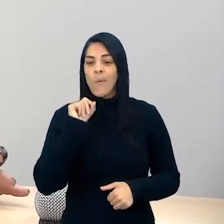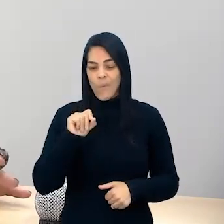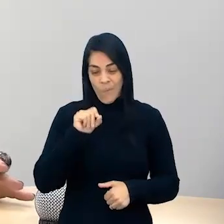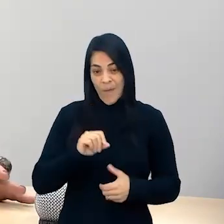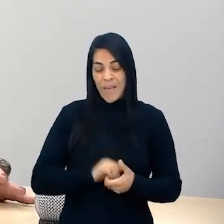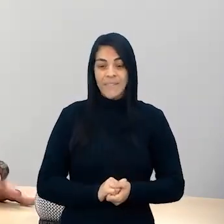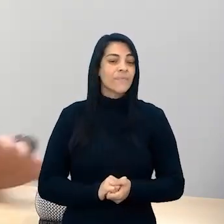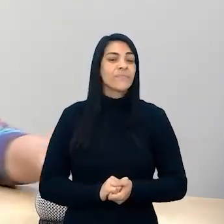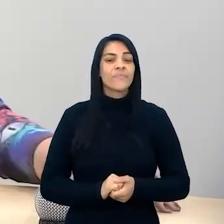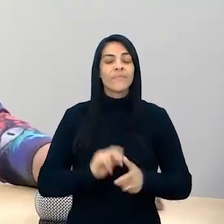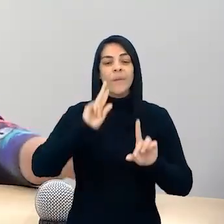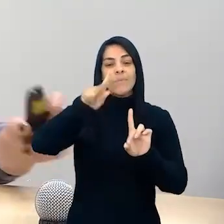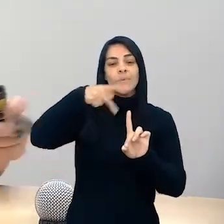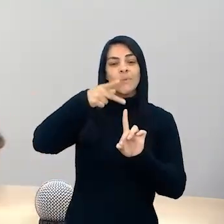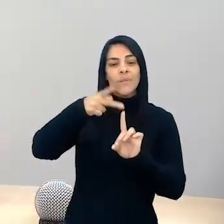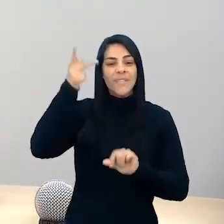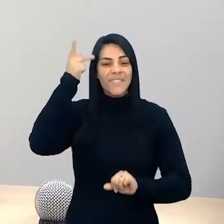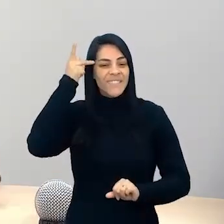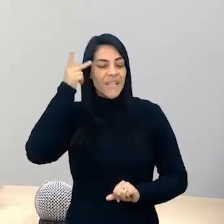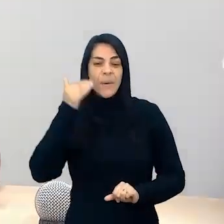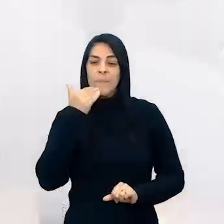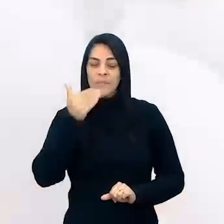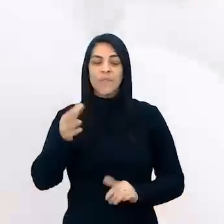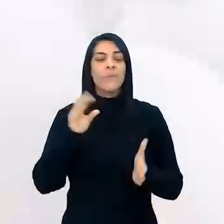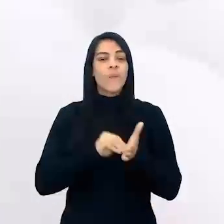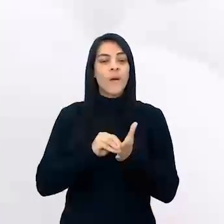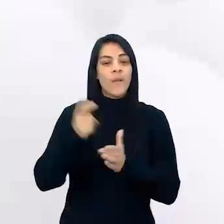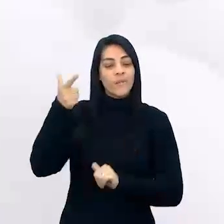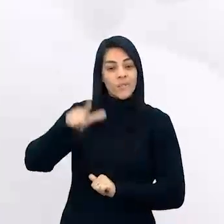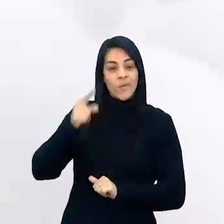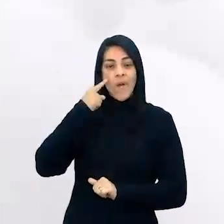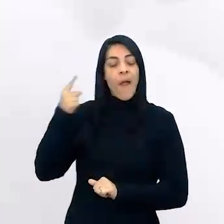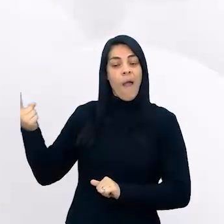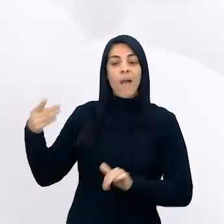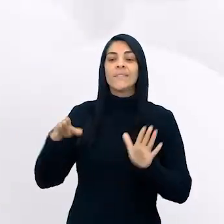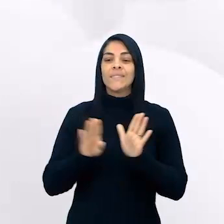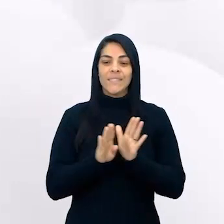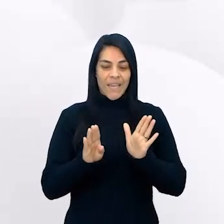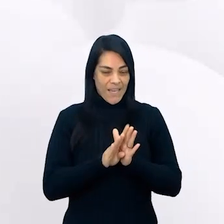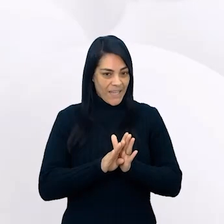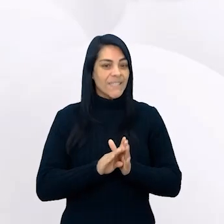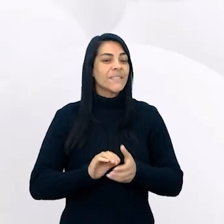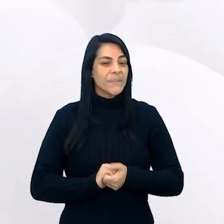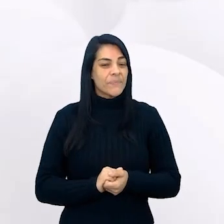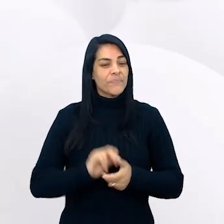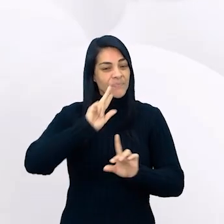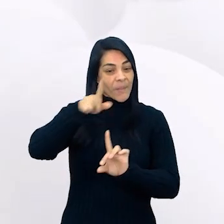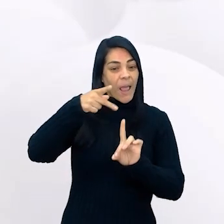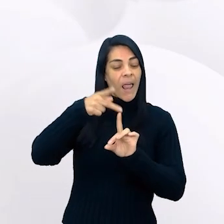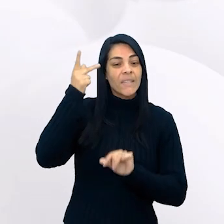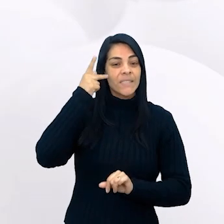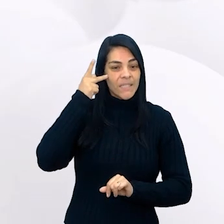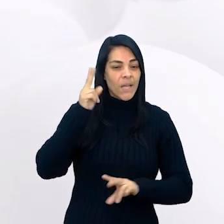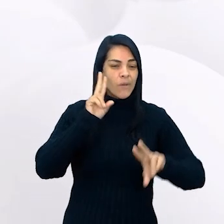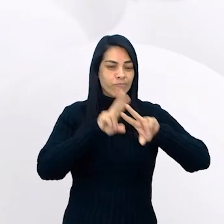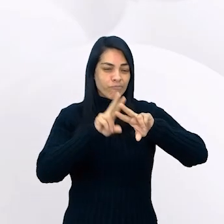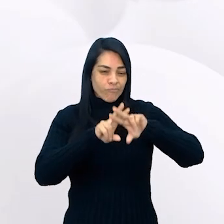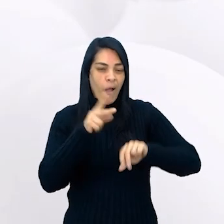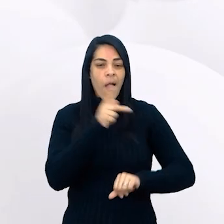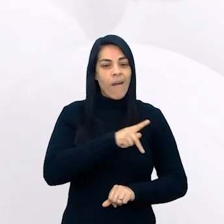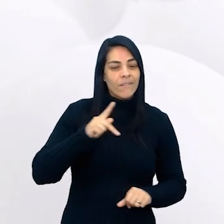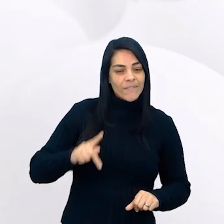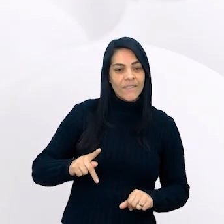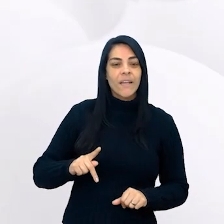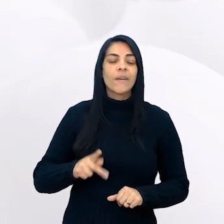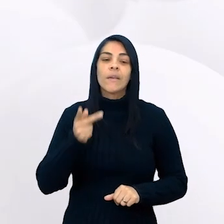aí do programa Multiplica, né? Pedir para colocar aí na tela. Está chegando aí o programa Multiplica São Paulo,